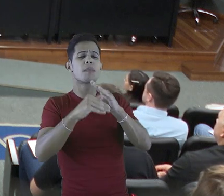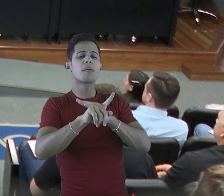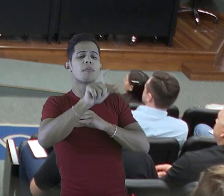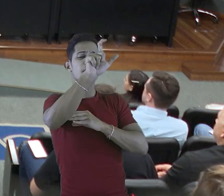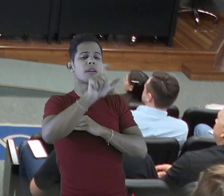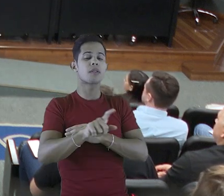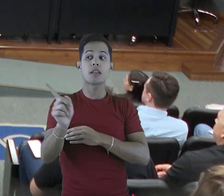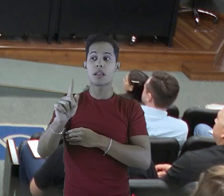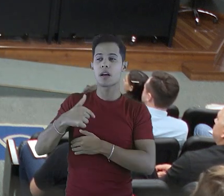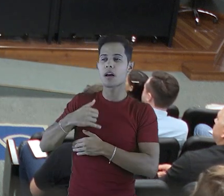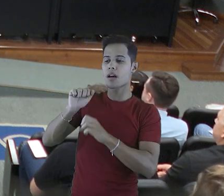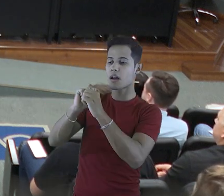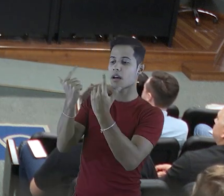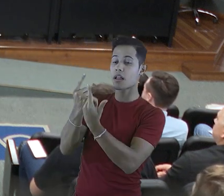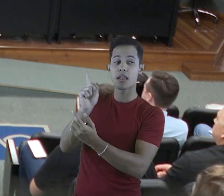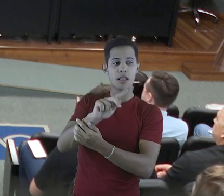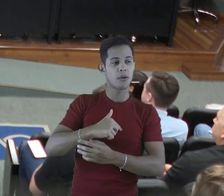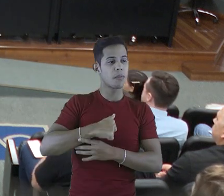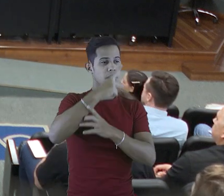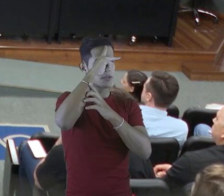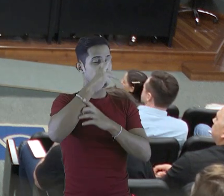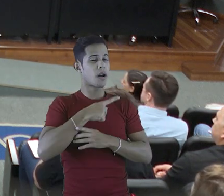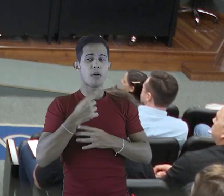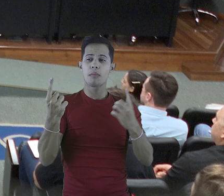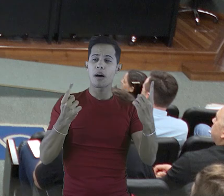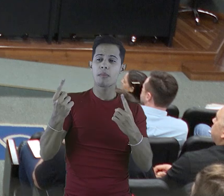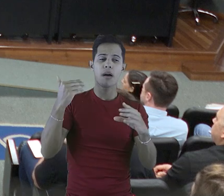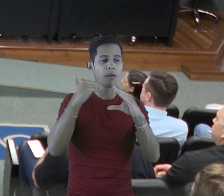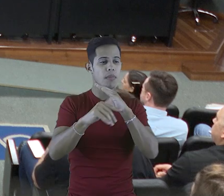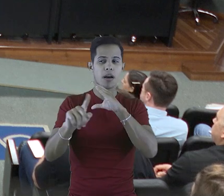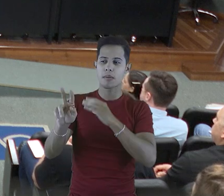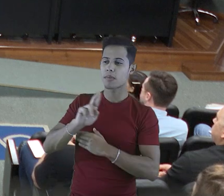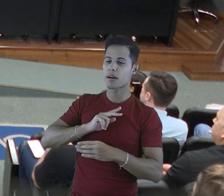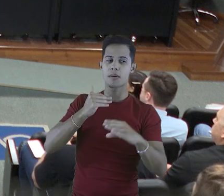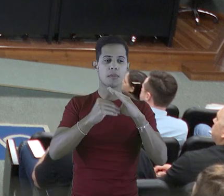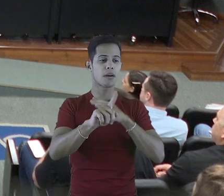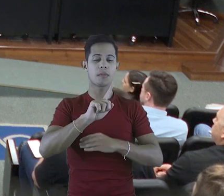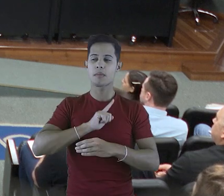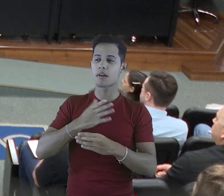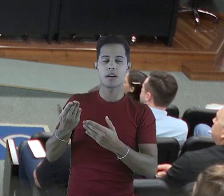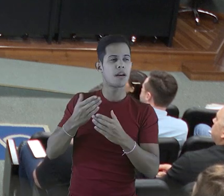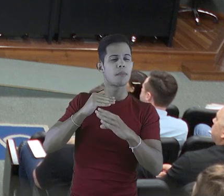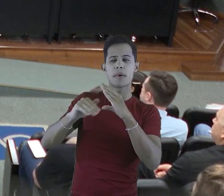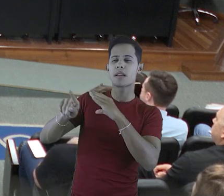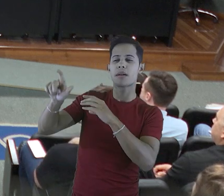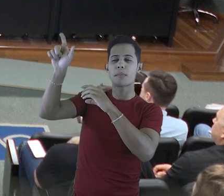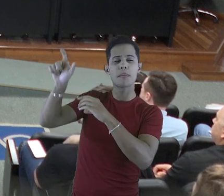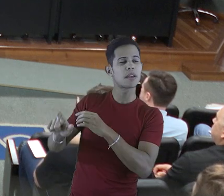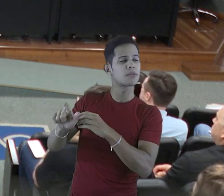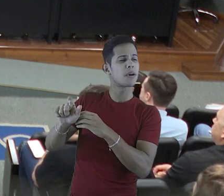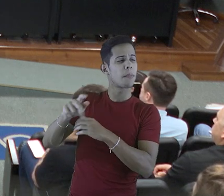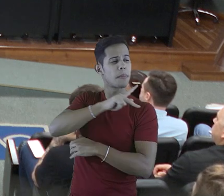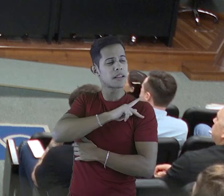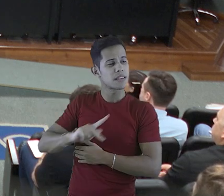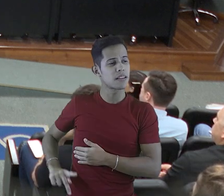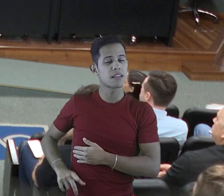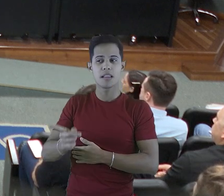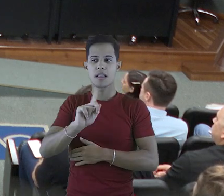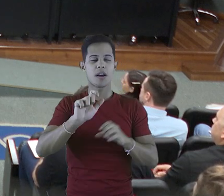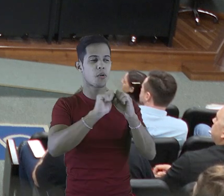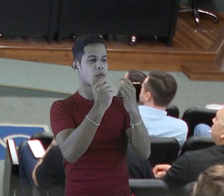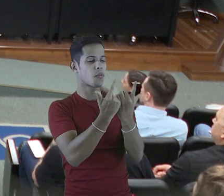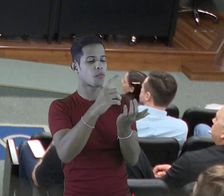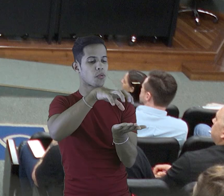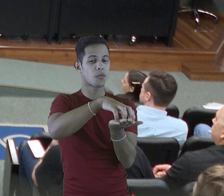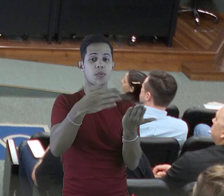Para o deputado. Telefone da Assembleia? Não, telefone pessoal. E ele faz o quê? Ele manda para alguém da Assembleia? Manda. Para quem? Ah, manda para o presidente. Telefone pessoal da